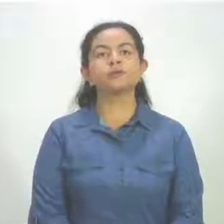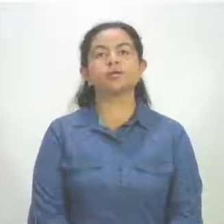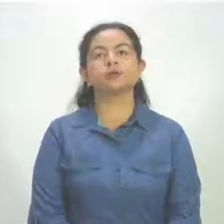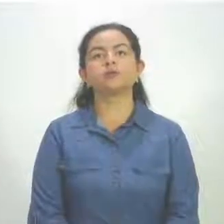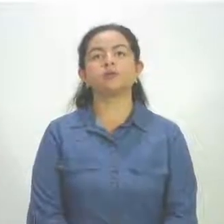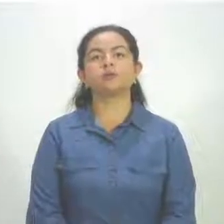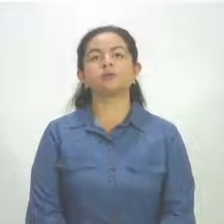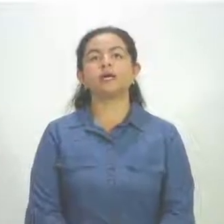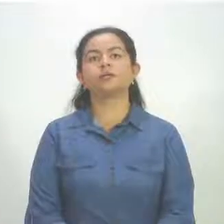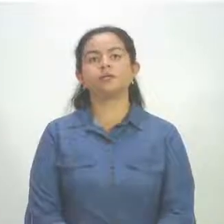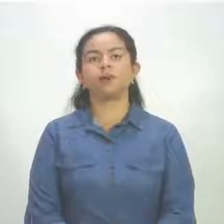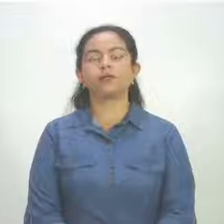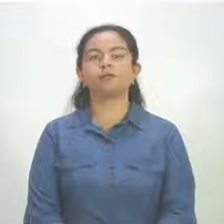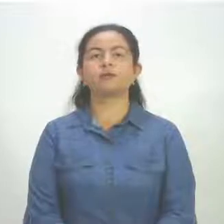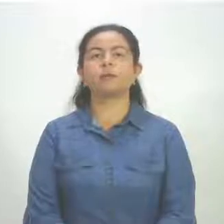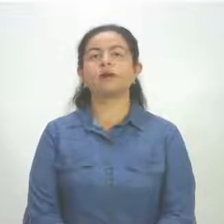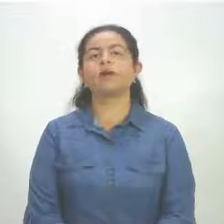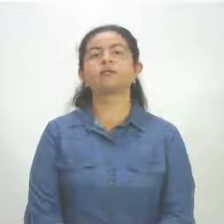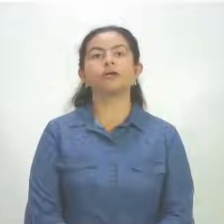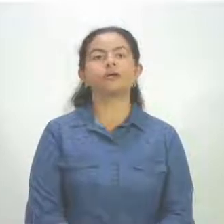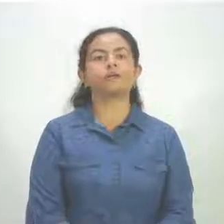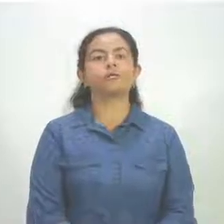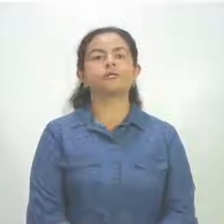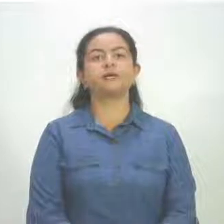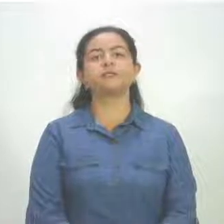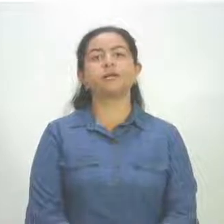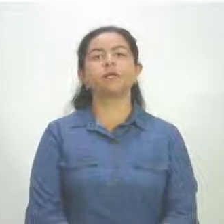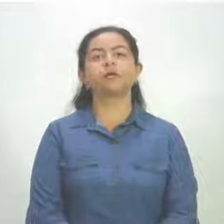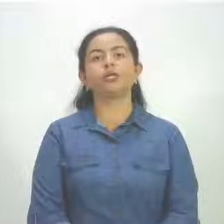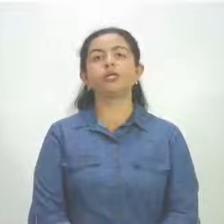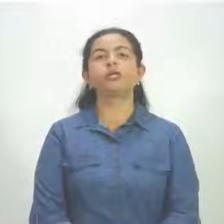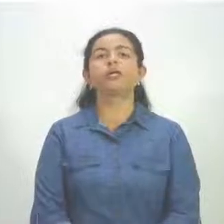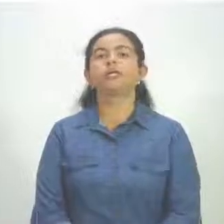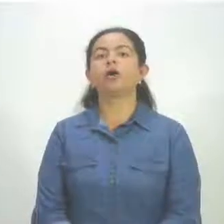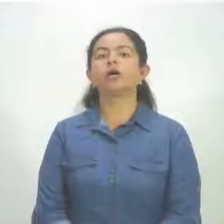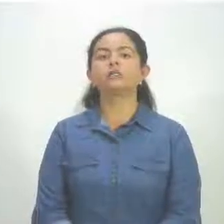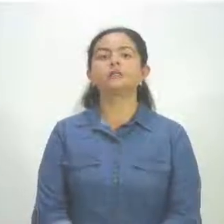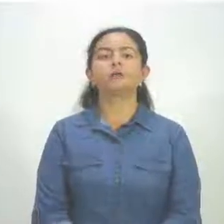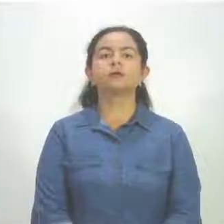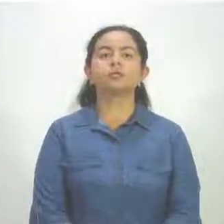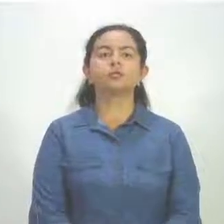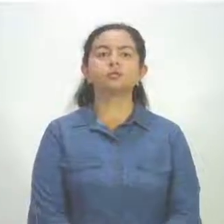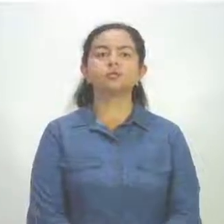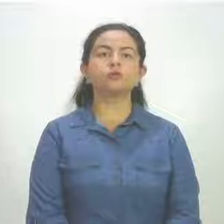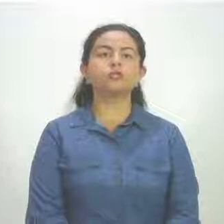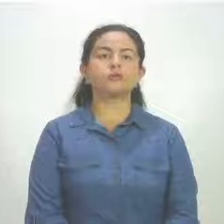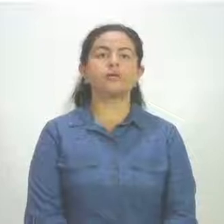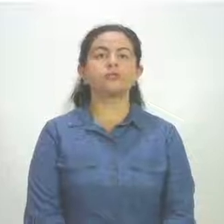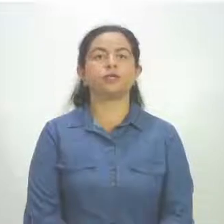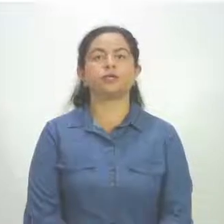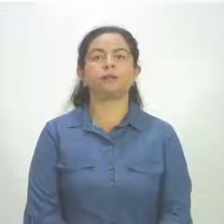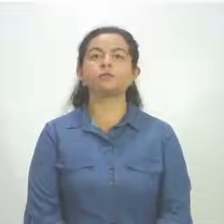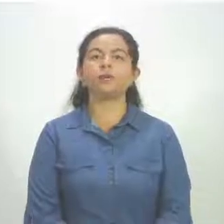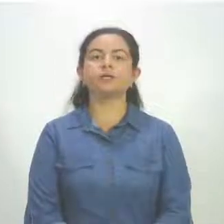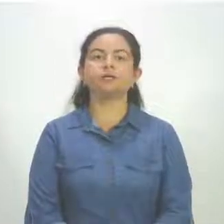isso, considerou-se a necessidade de uma intervenção pedagógica que favorecesse a melhoria na organização dos estudos dos